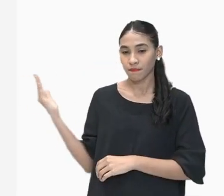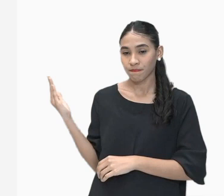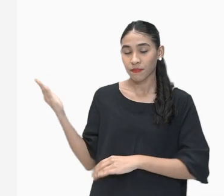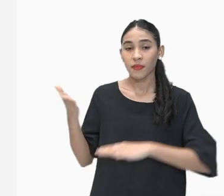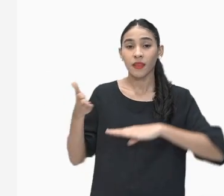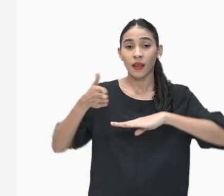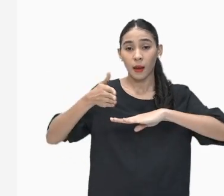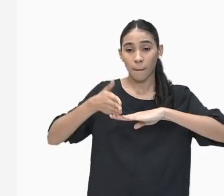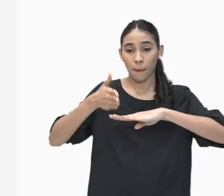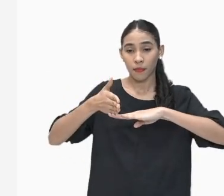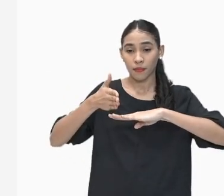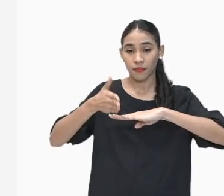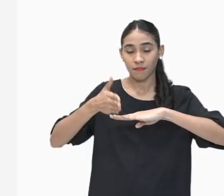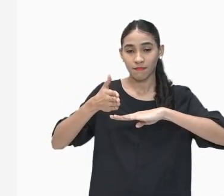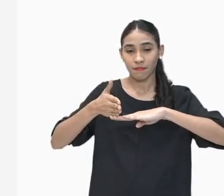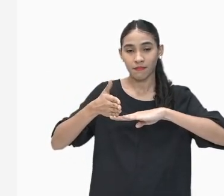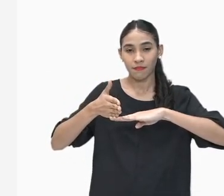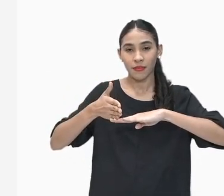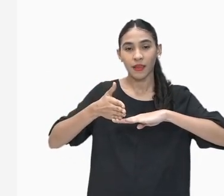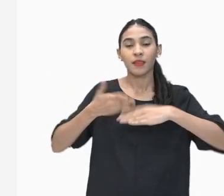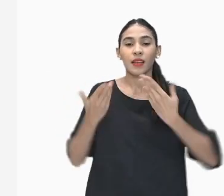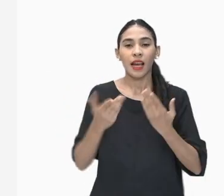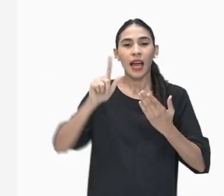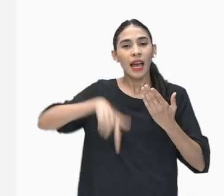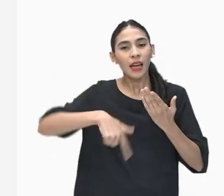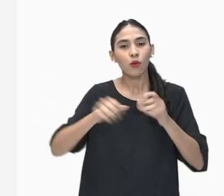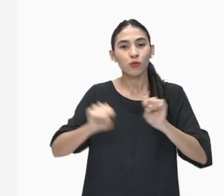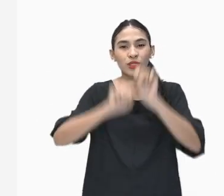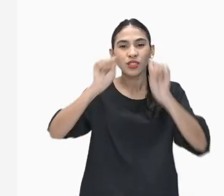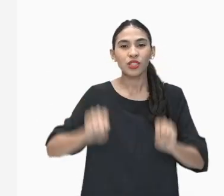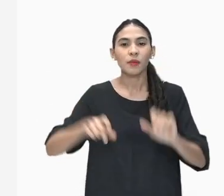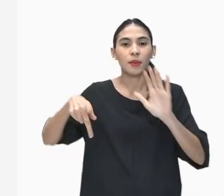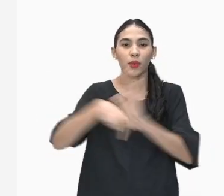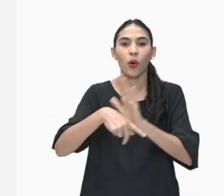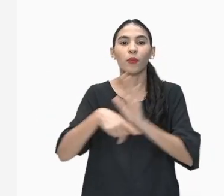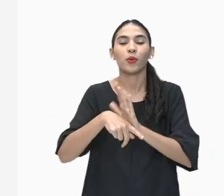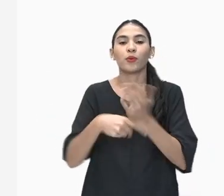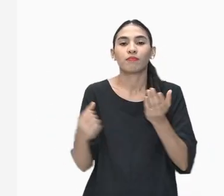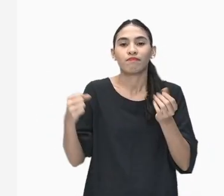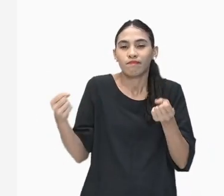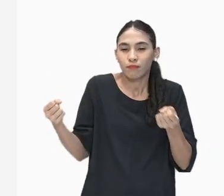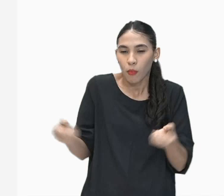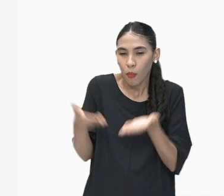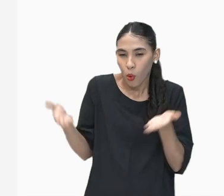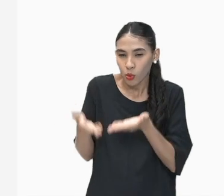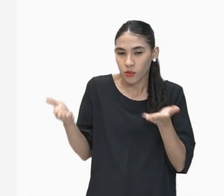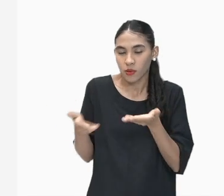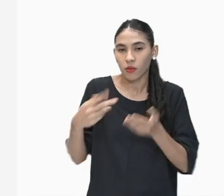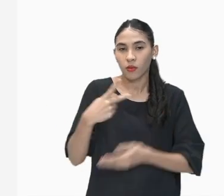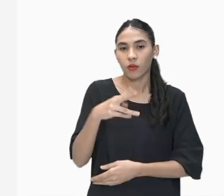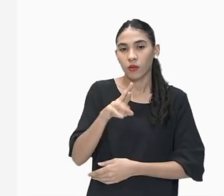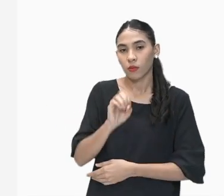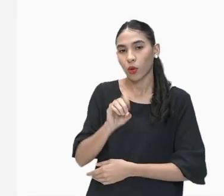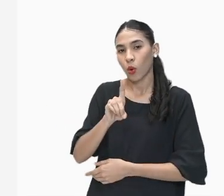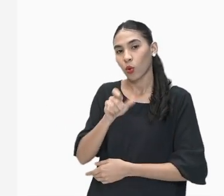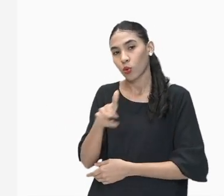Moderna, predomina como sistema produtivo. Por que é